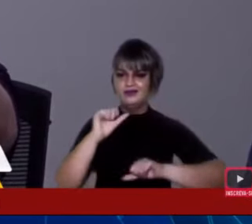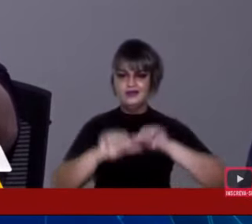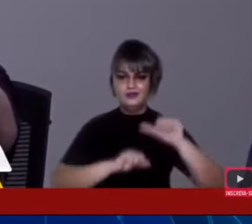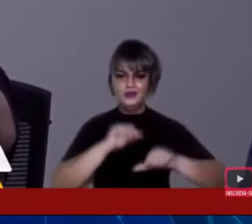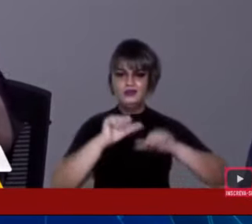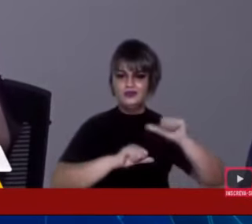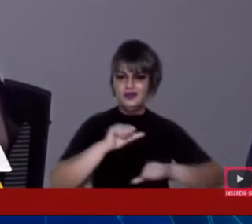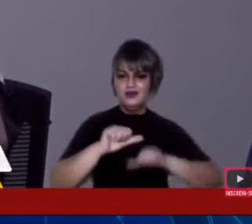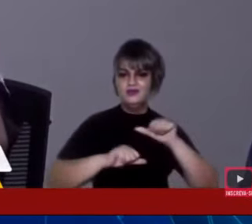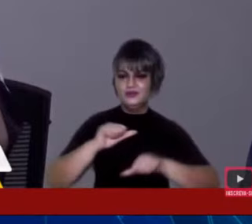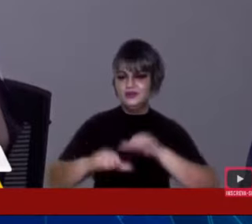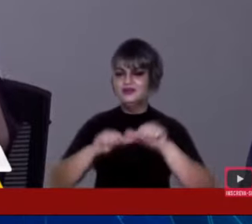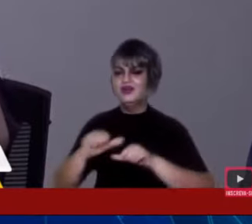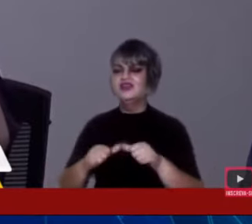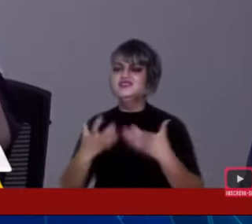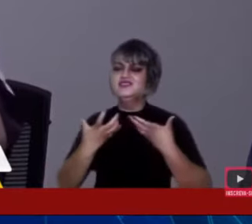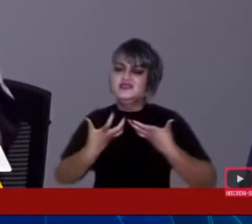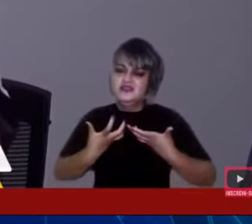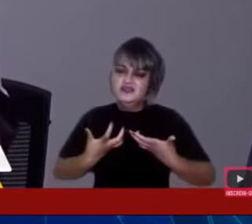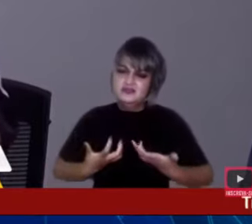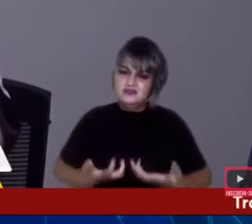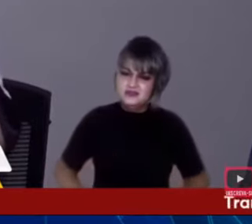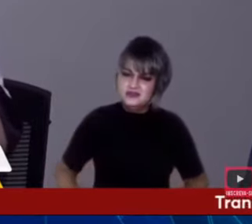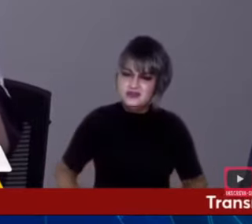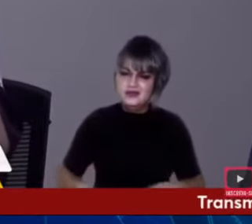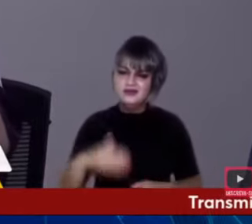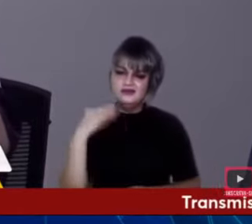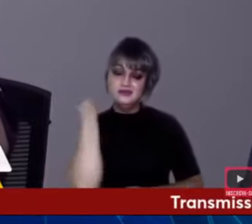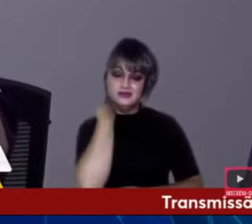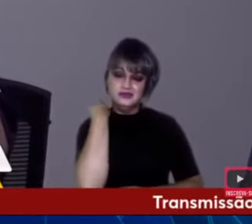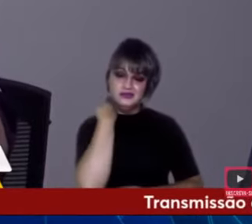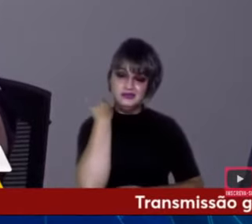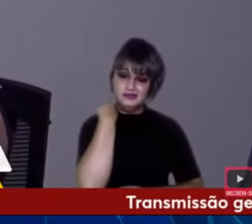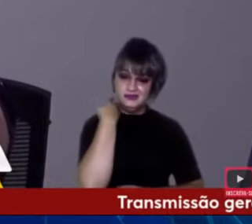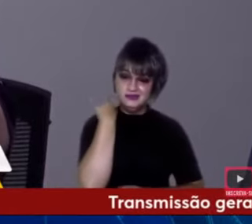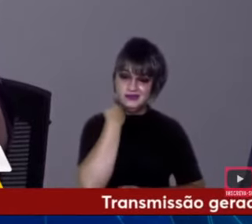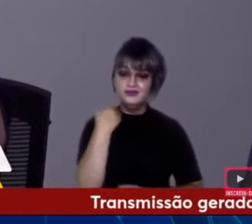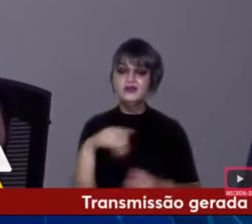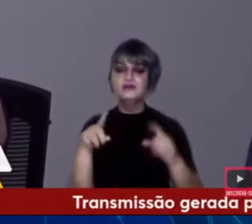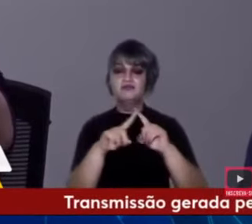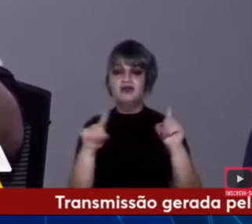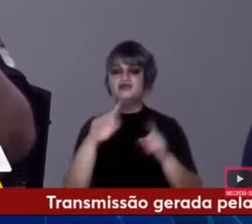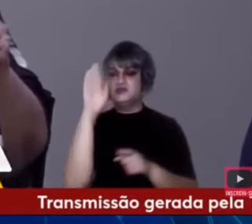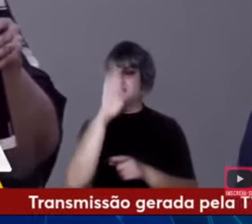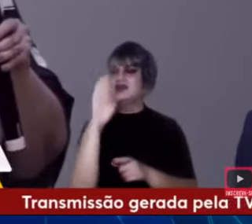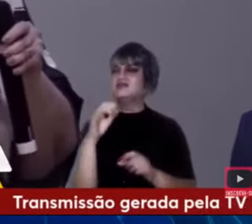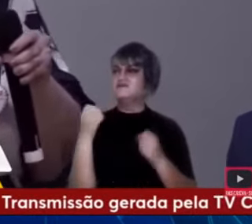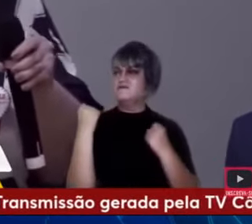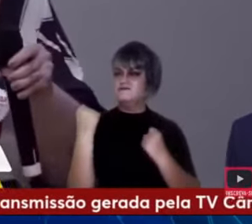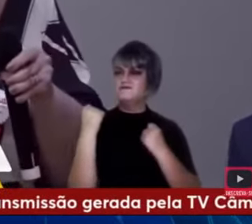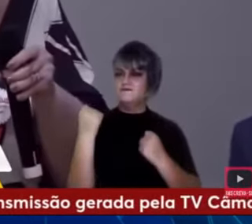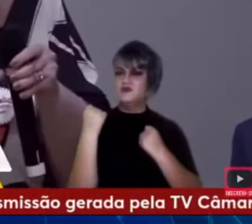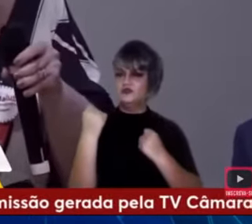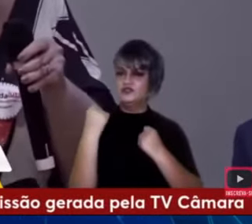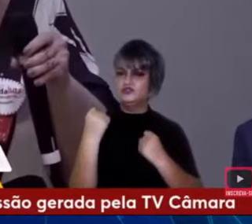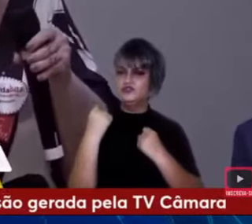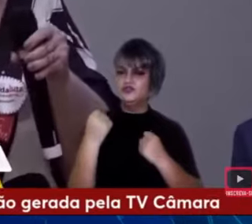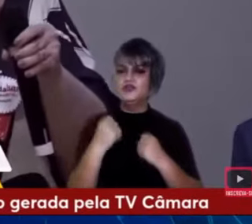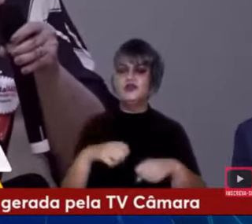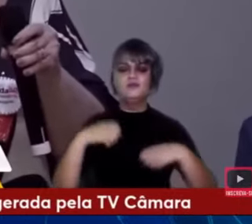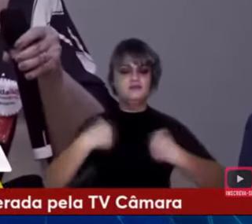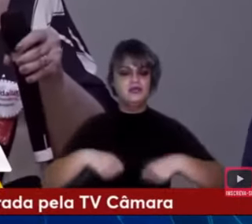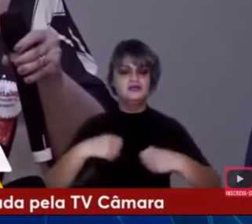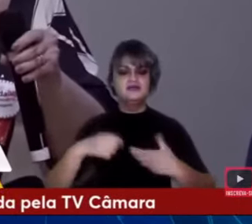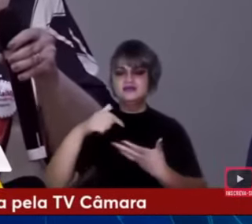cansados, estamos exaustos, mas o Brasil é muito maior. As necessidades são muito maiores.